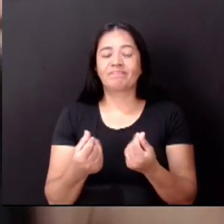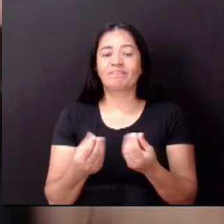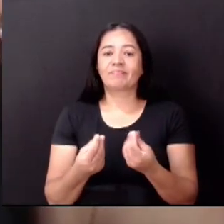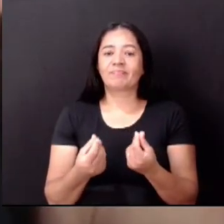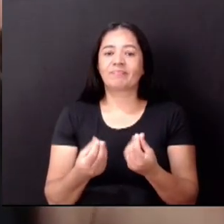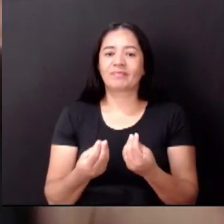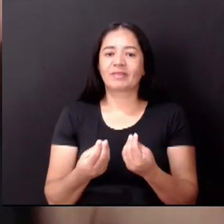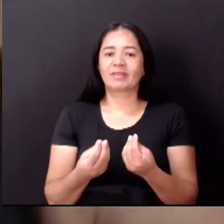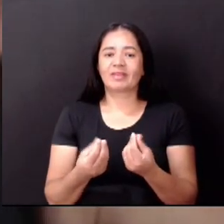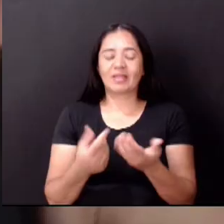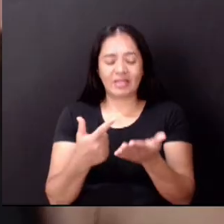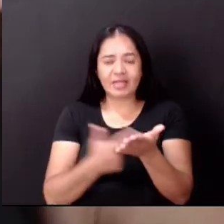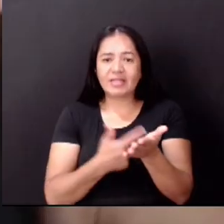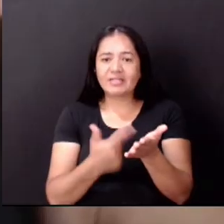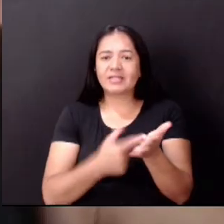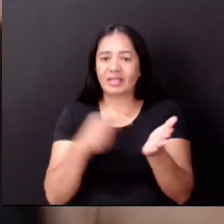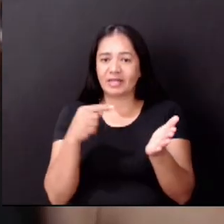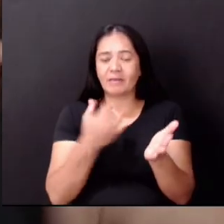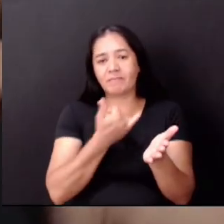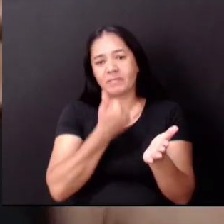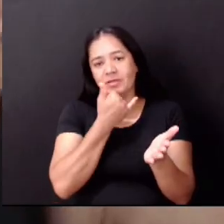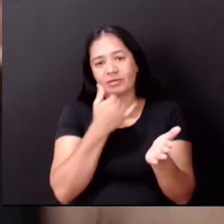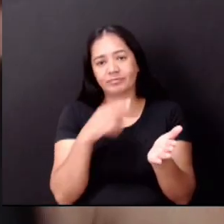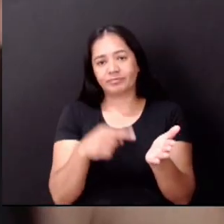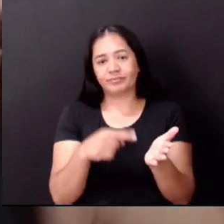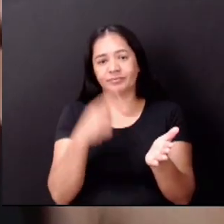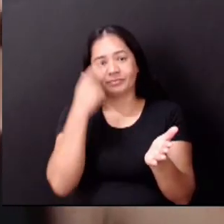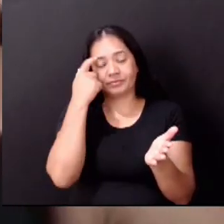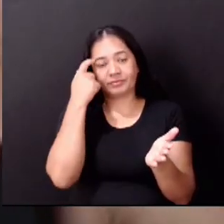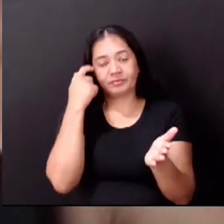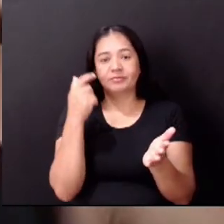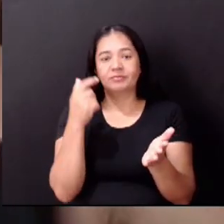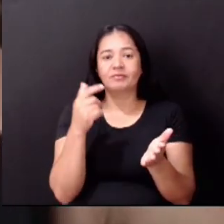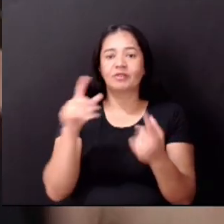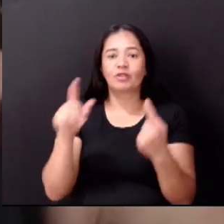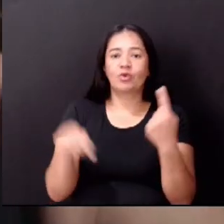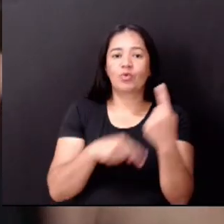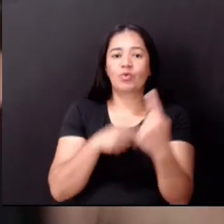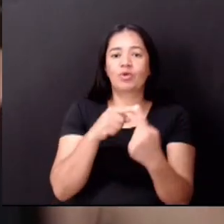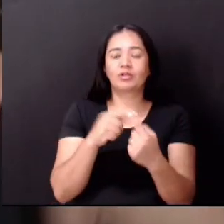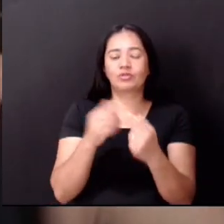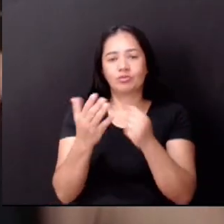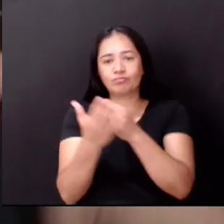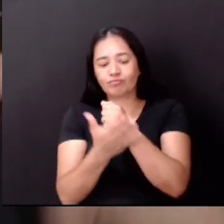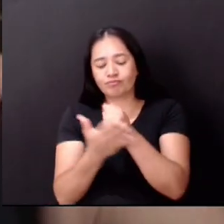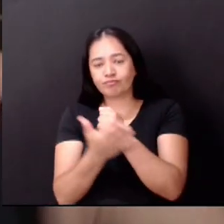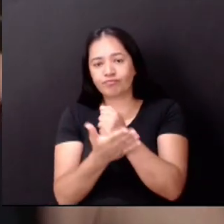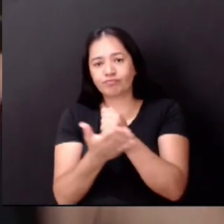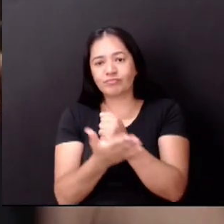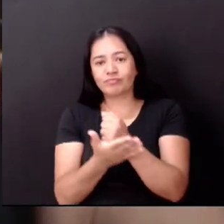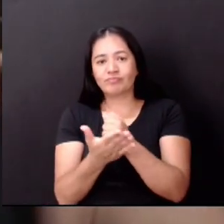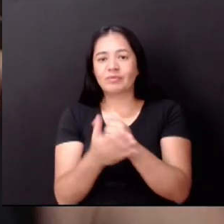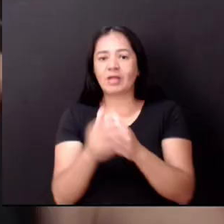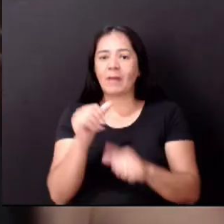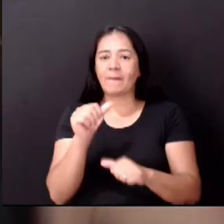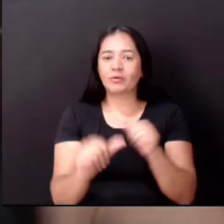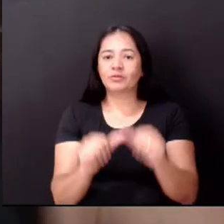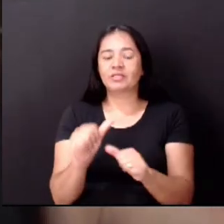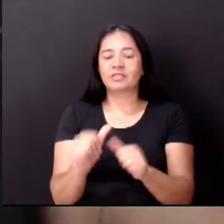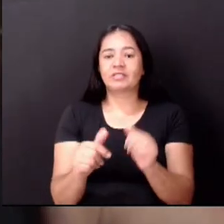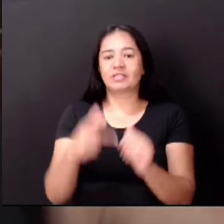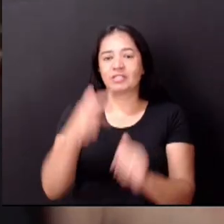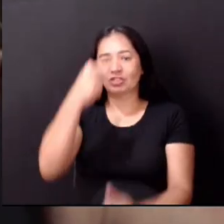esse livro vai muito na direção de alicerçar uma mudança de consciência nas pessoas, uma tomada de